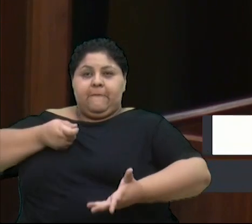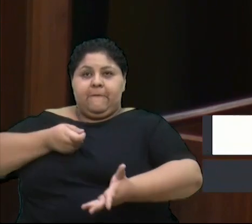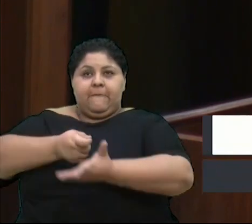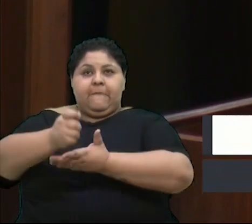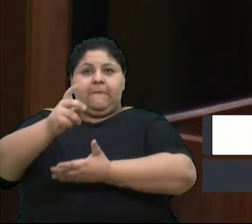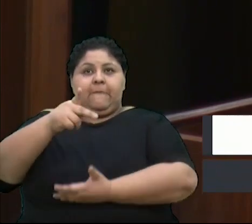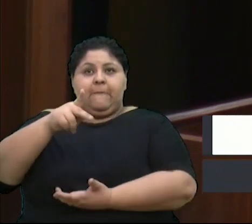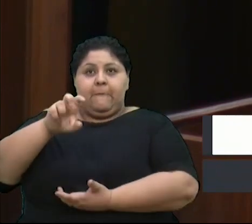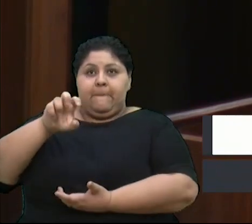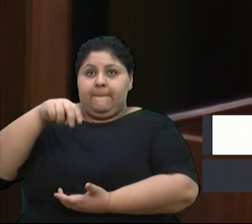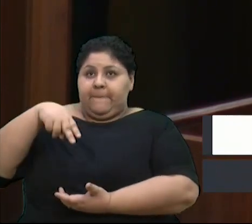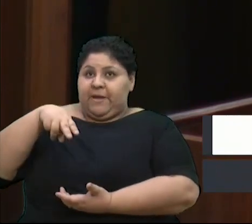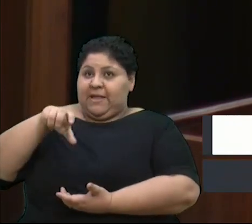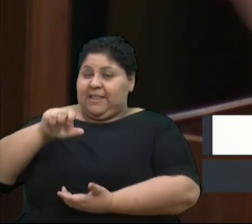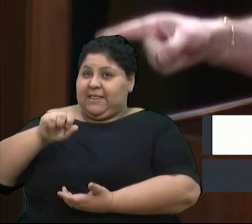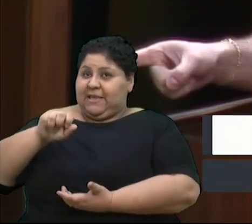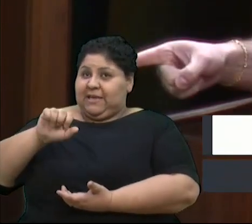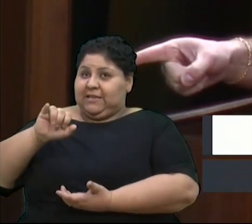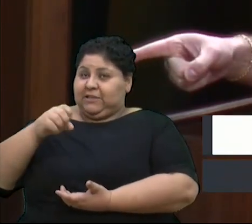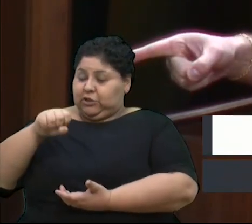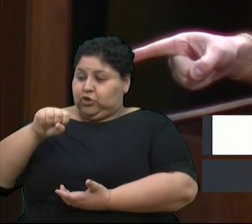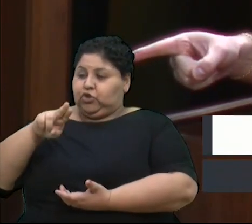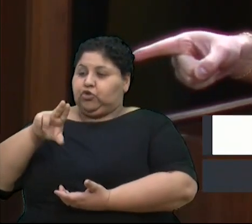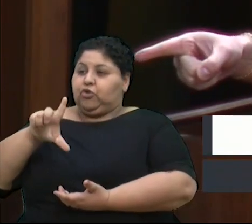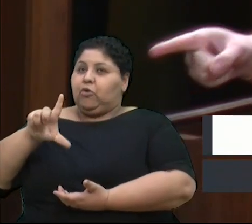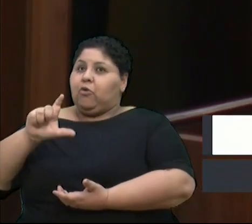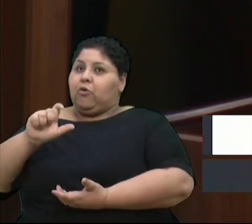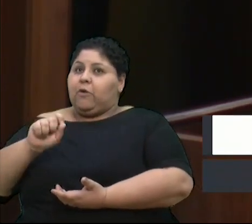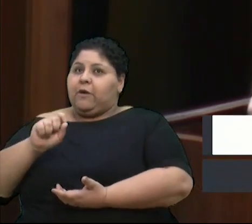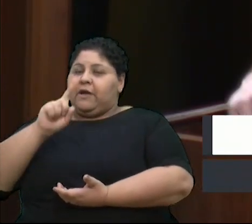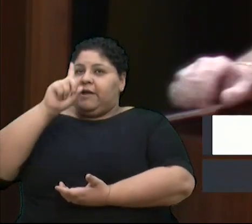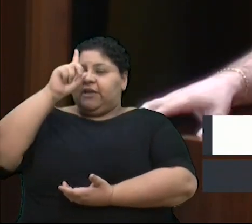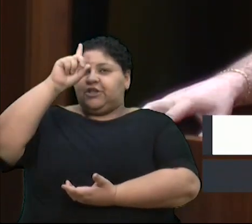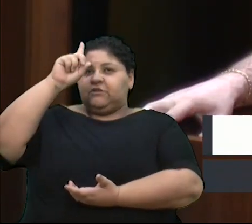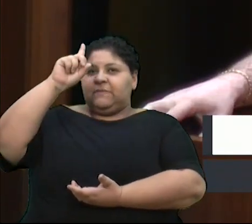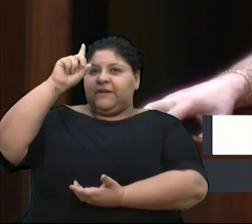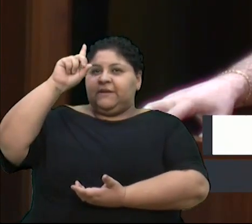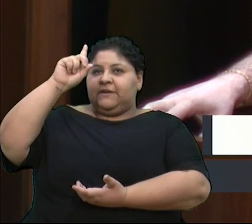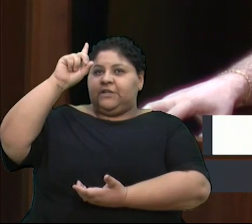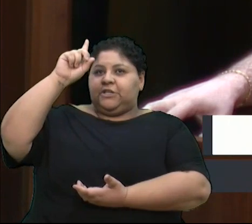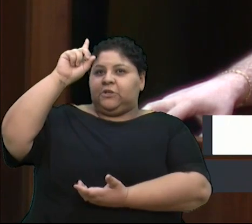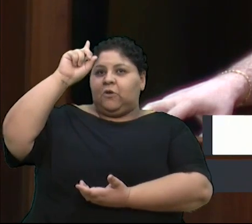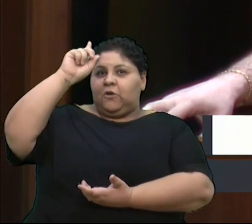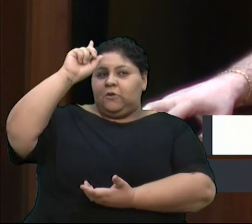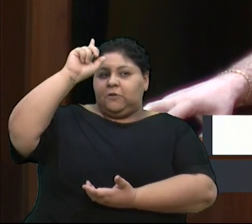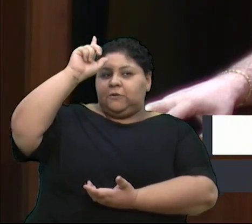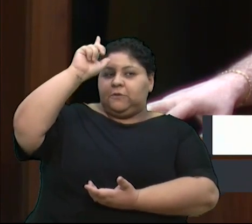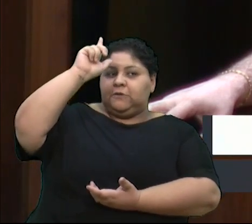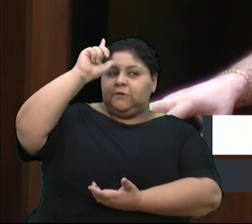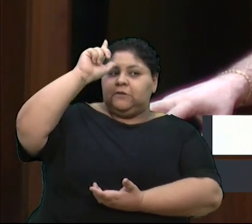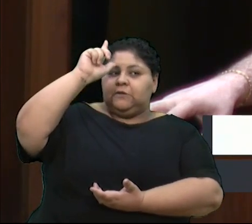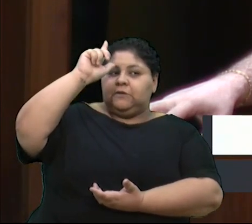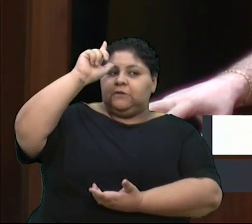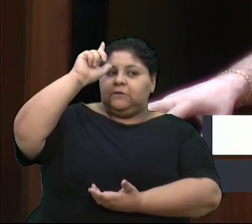de Sinai para o Egito, em troca de quê? Em troca de